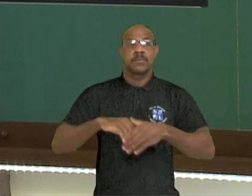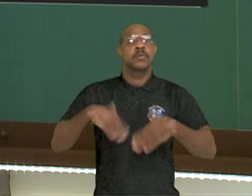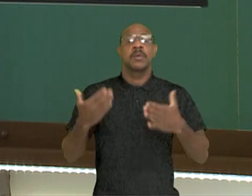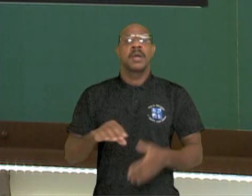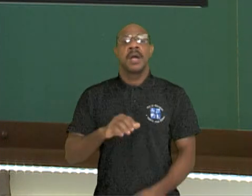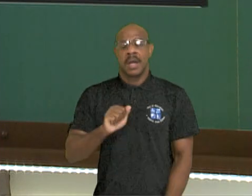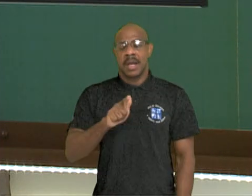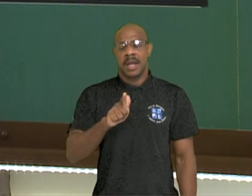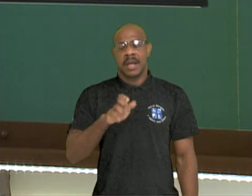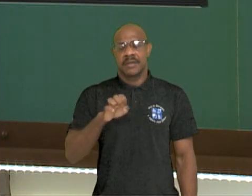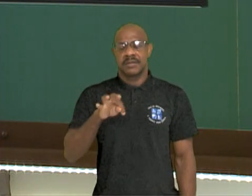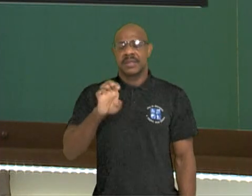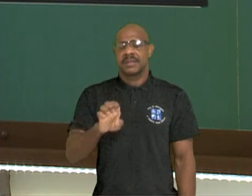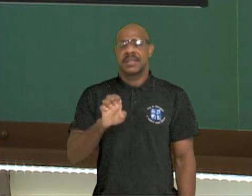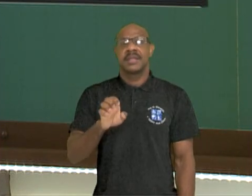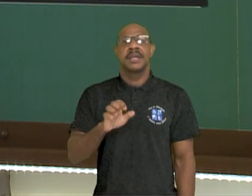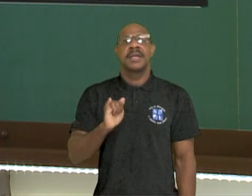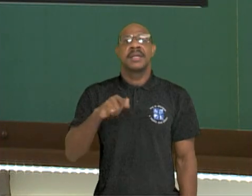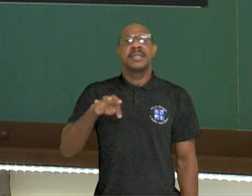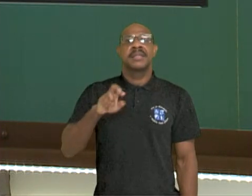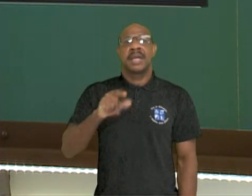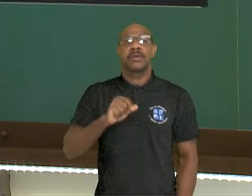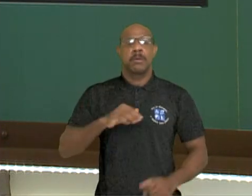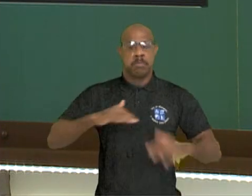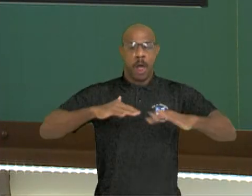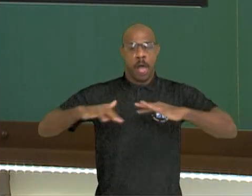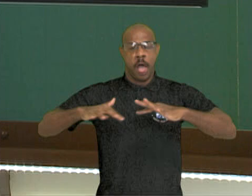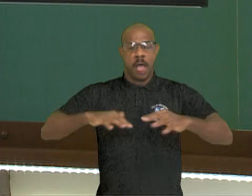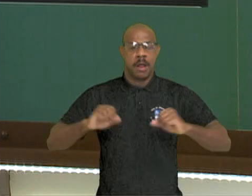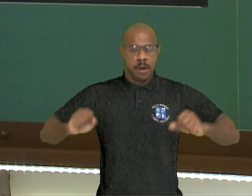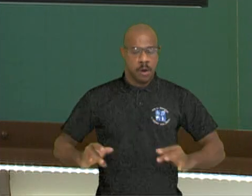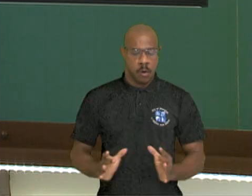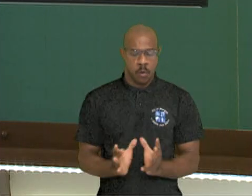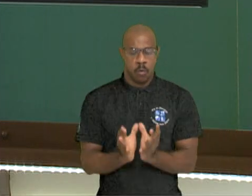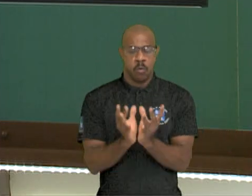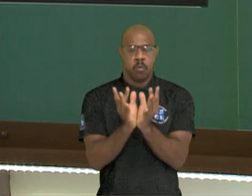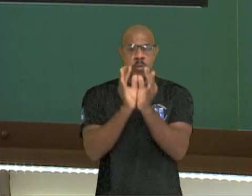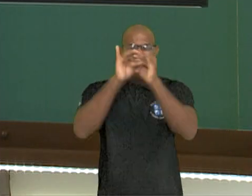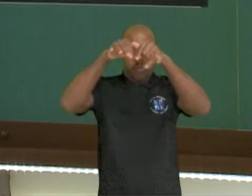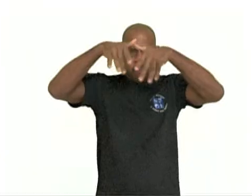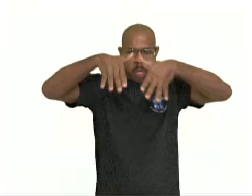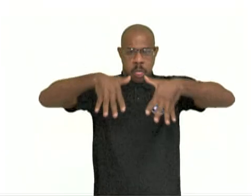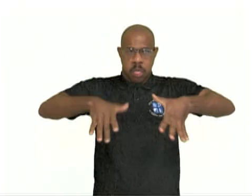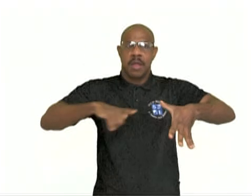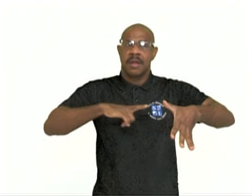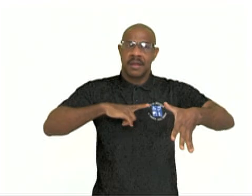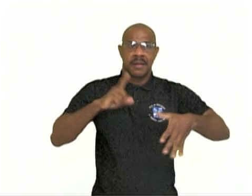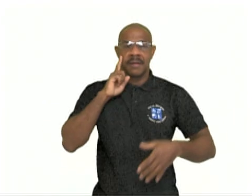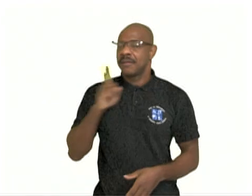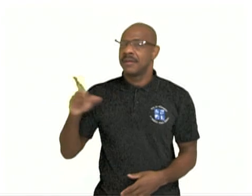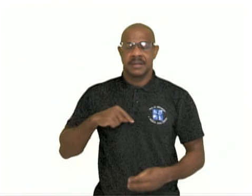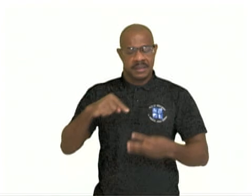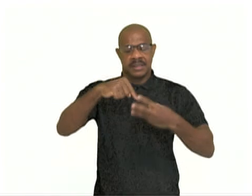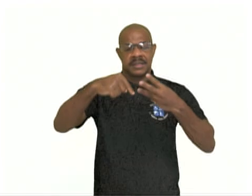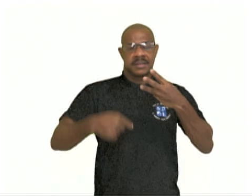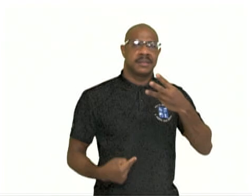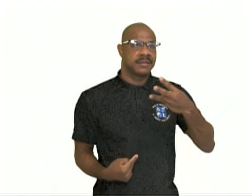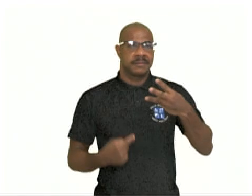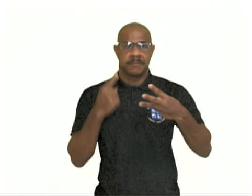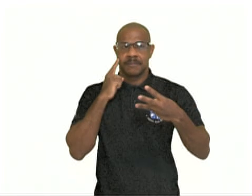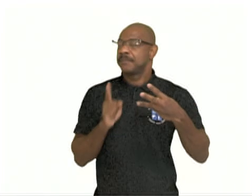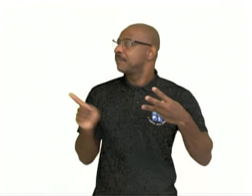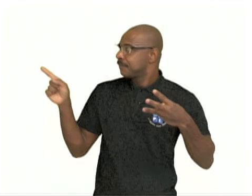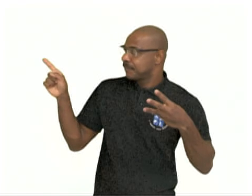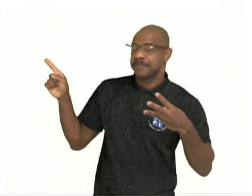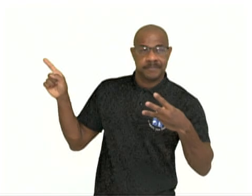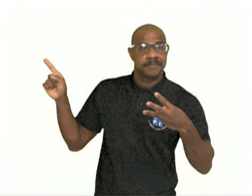os agentes internos? Terremotos, vulcanismo e tectonismo. Então, são os três agentes internos.